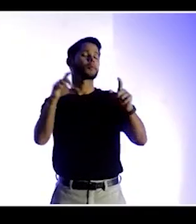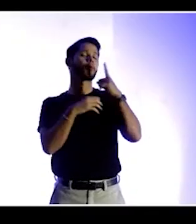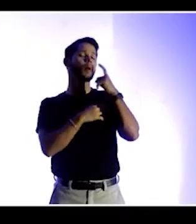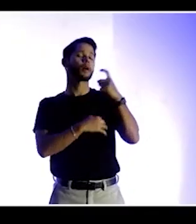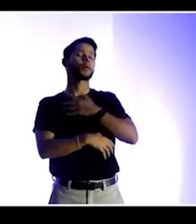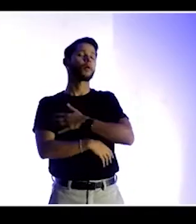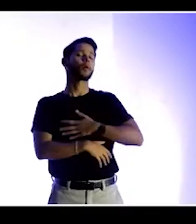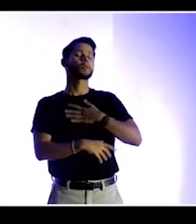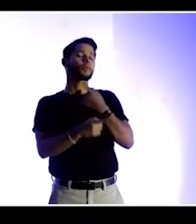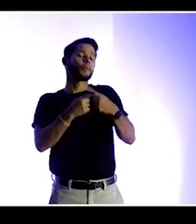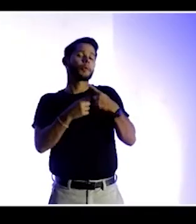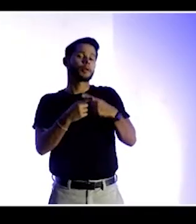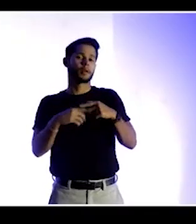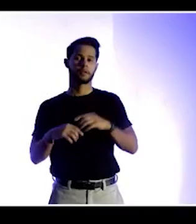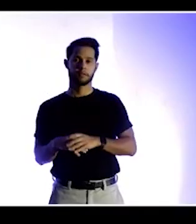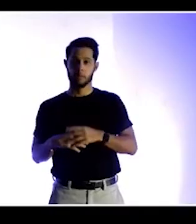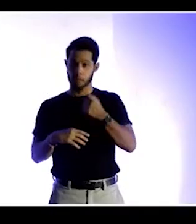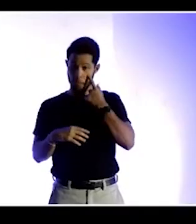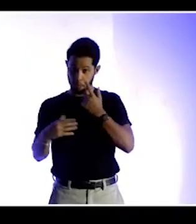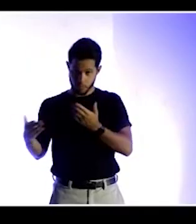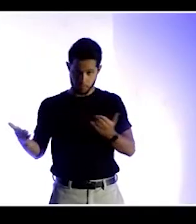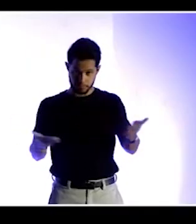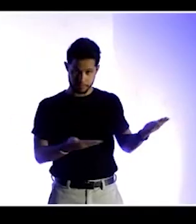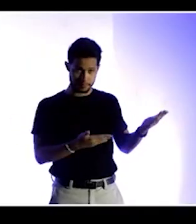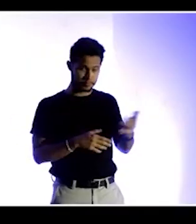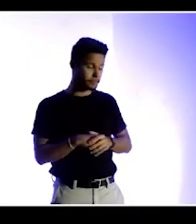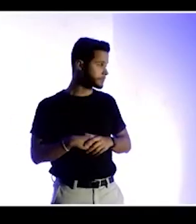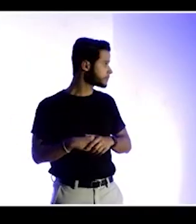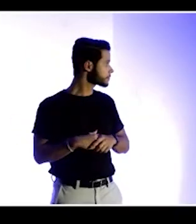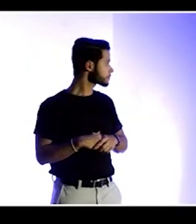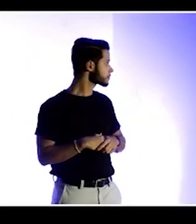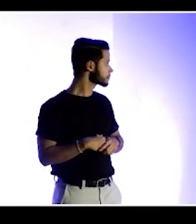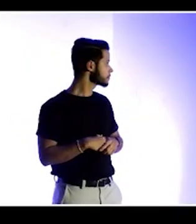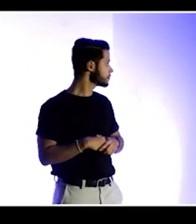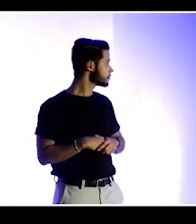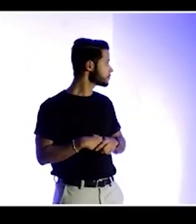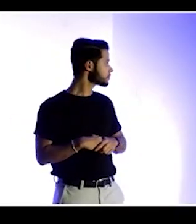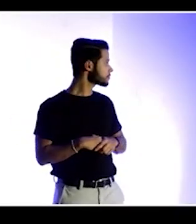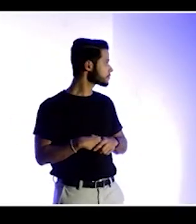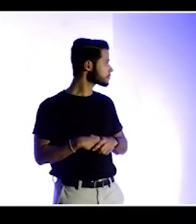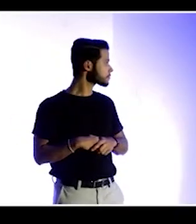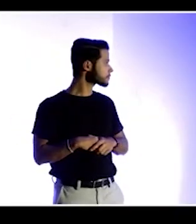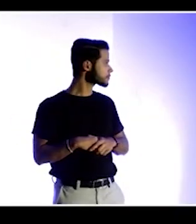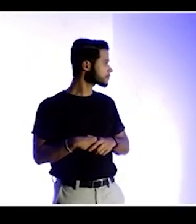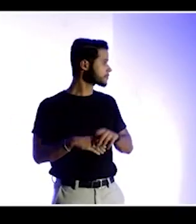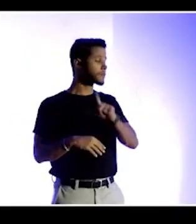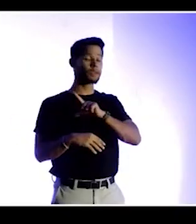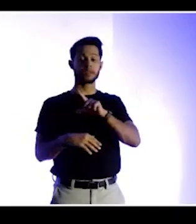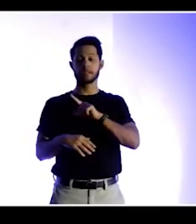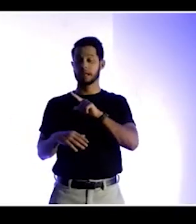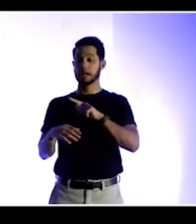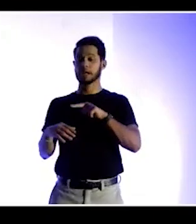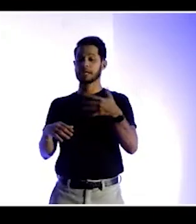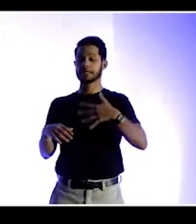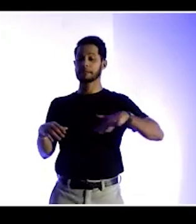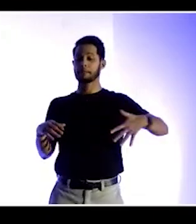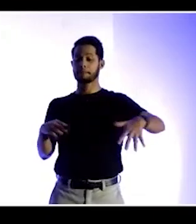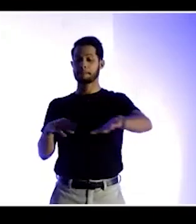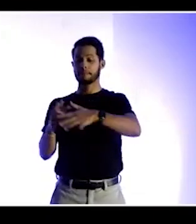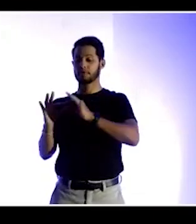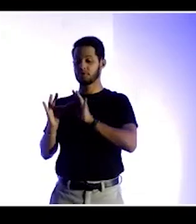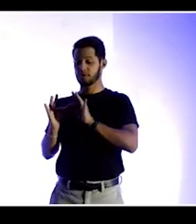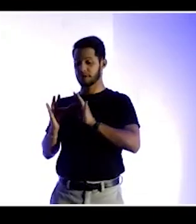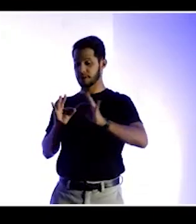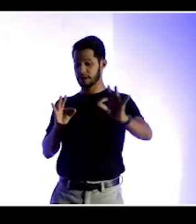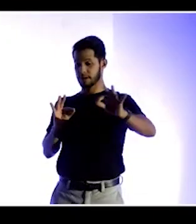do potencial. Tá? Tem tudo isso aqui de capacidade instalada de hidrelétricas, 40 mil km²